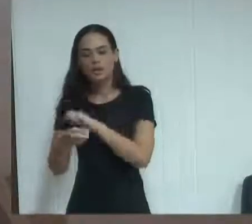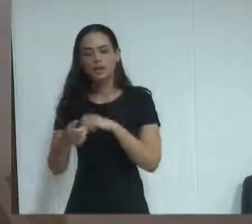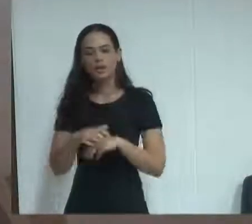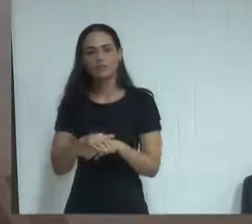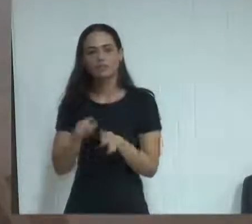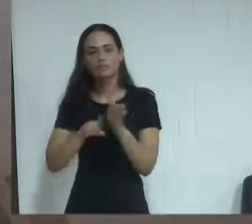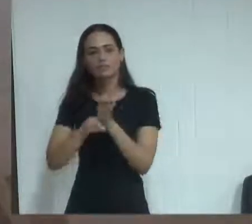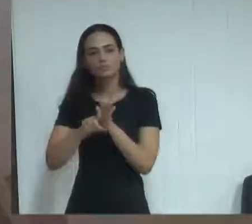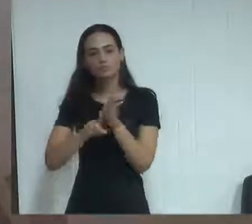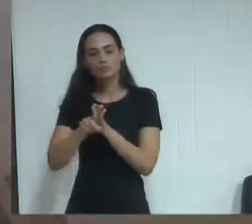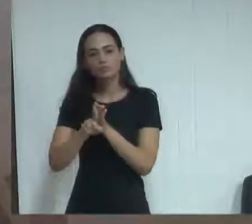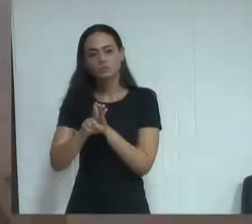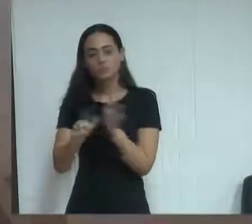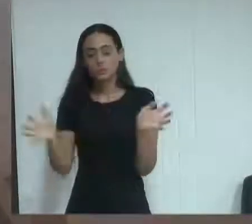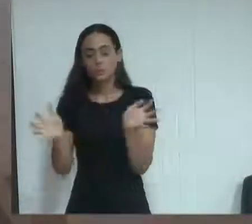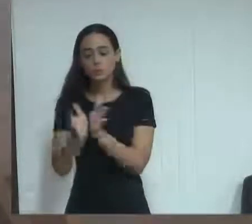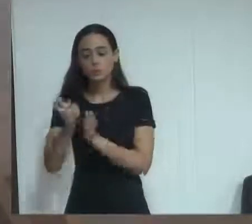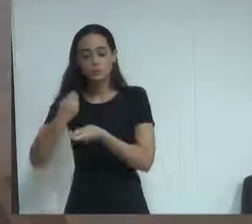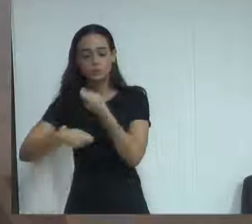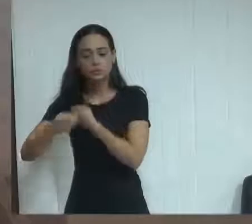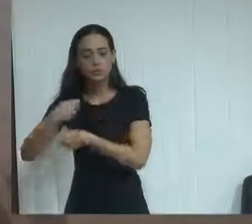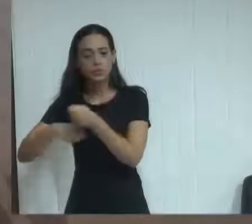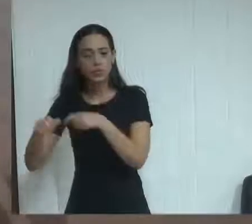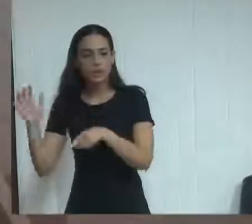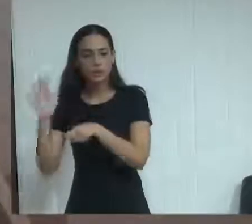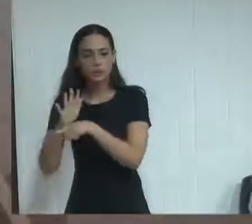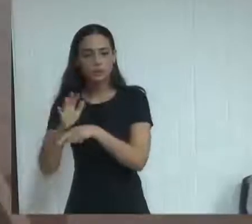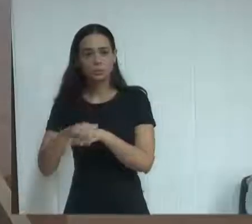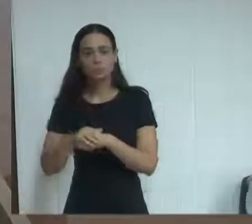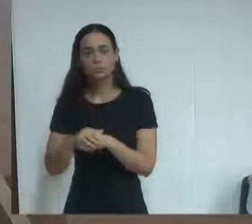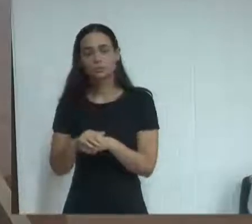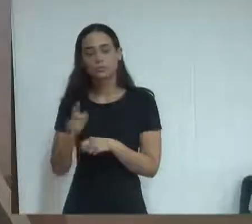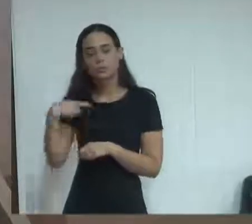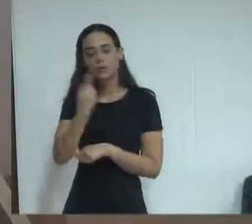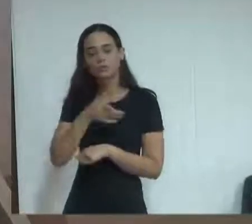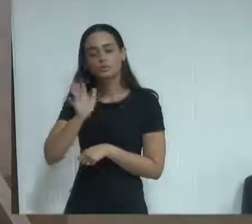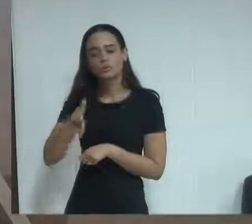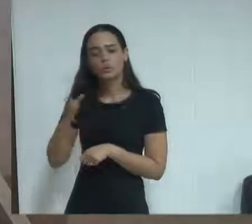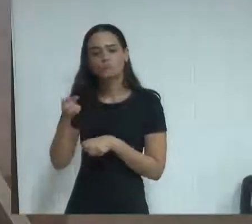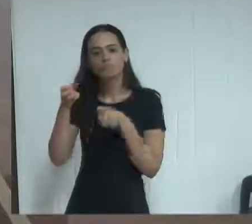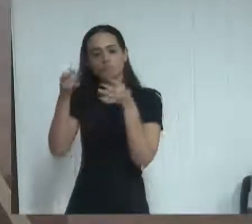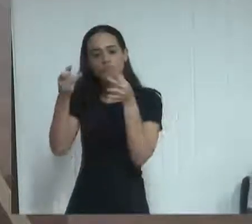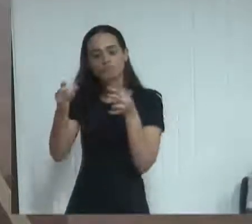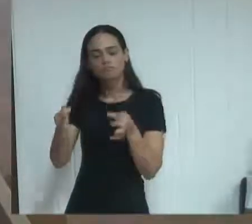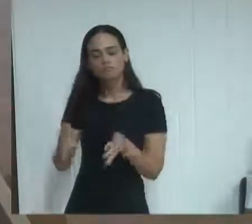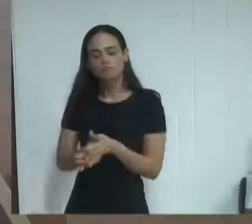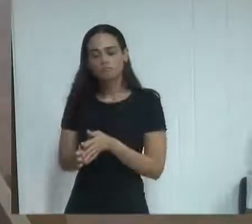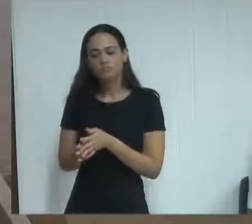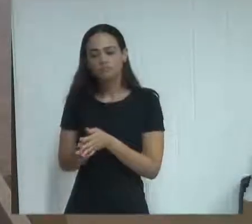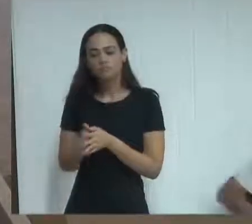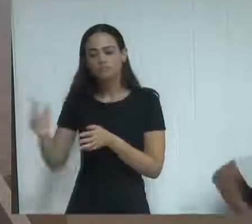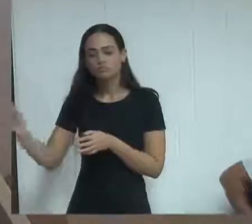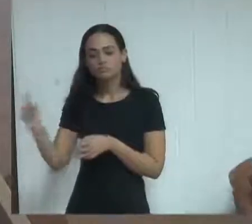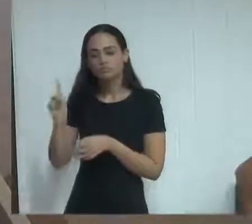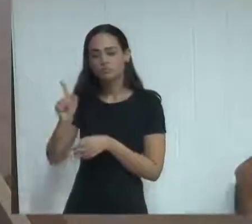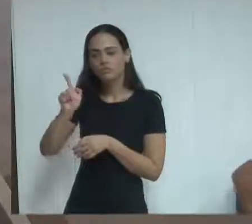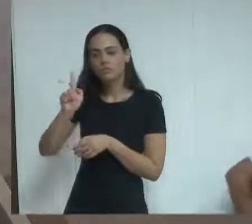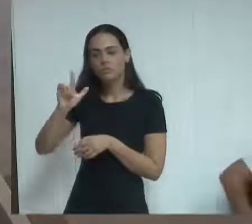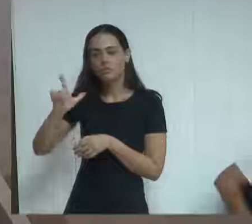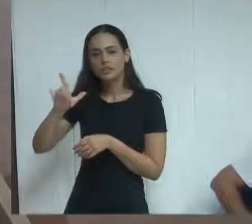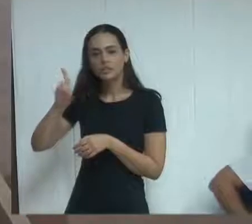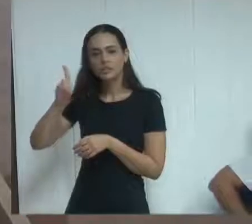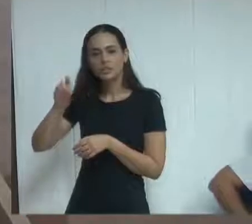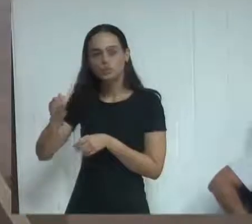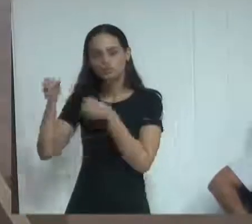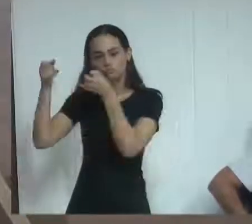econômica financeira, que, como nós já dissemos, o Gildo Cantelli esteve aqui explicando, detalhando o projeto e falando do